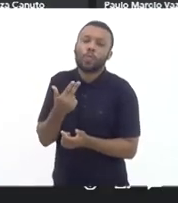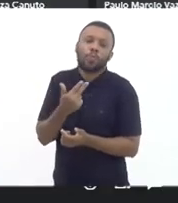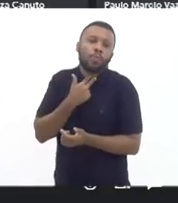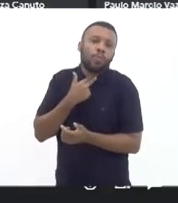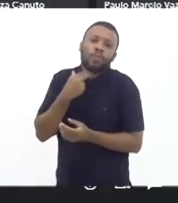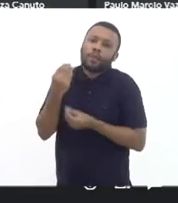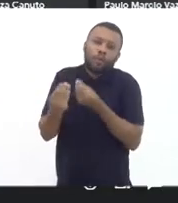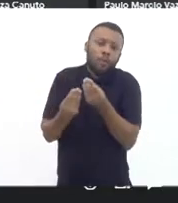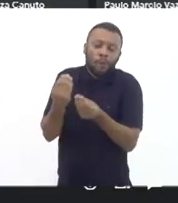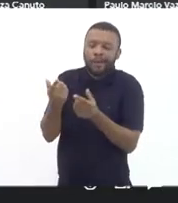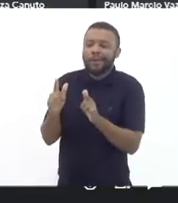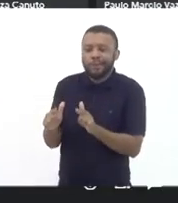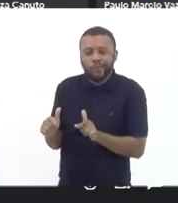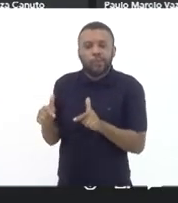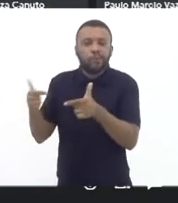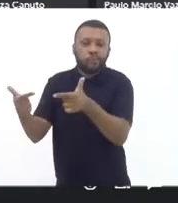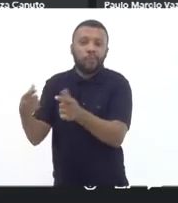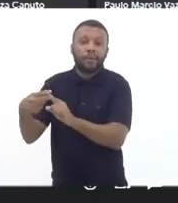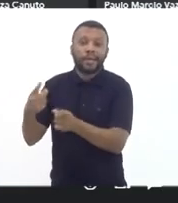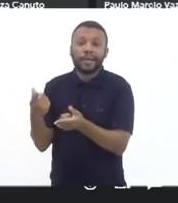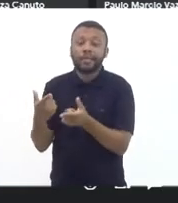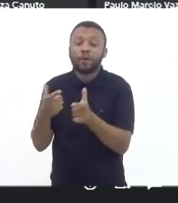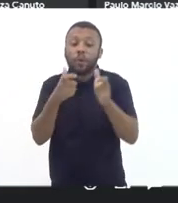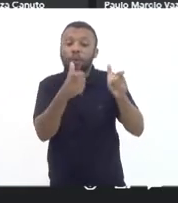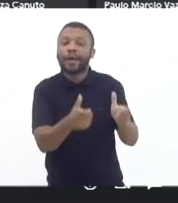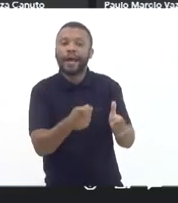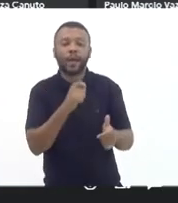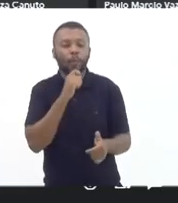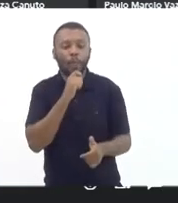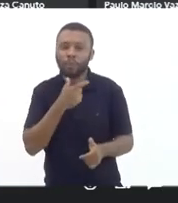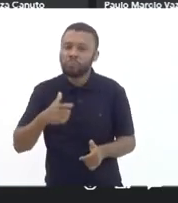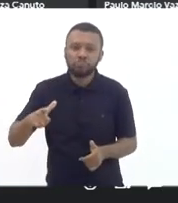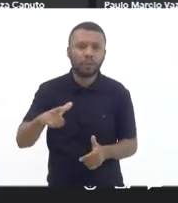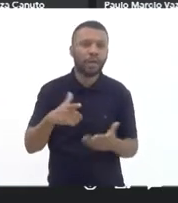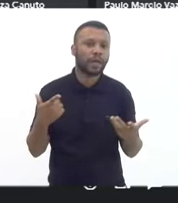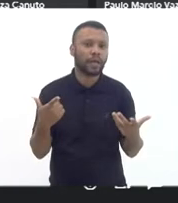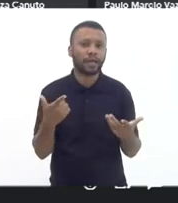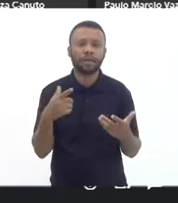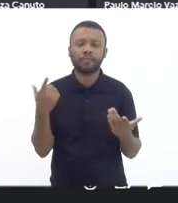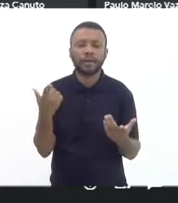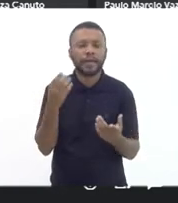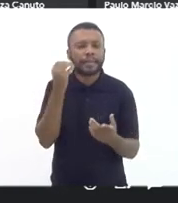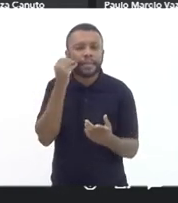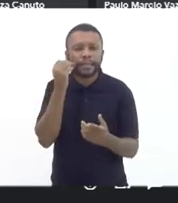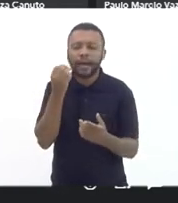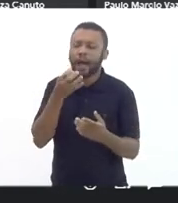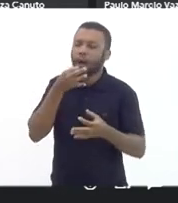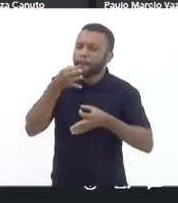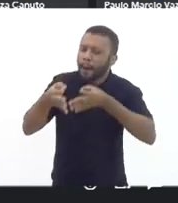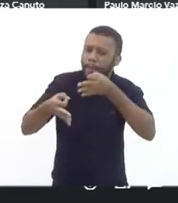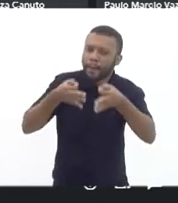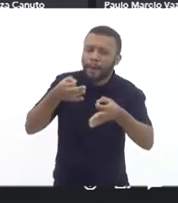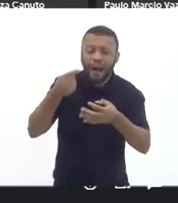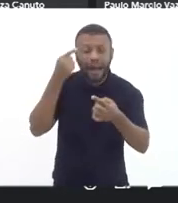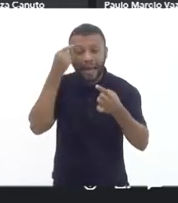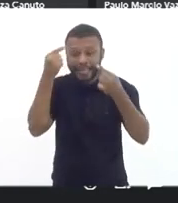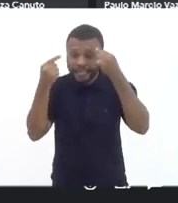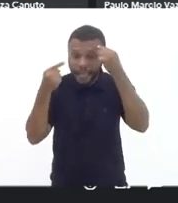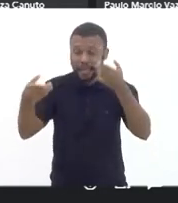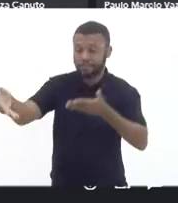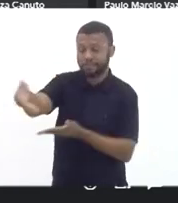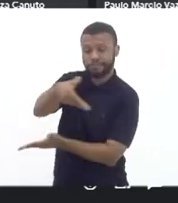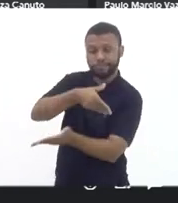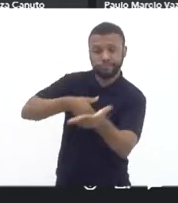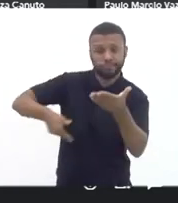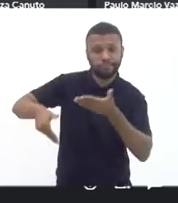grande discussão, Fabiano, que a gente precisa fazer, de achar o melhor modelo, ouvindo todos, ouvindo as ideias, para que as